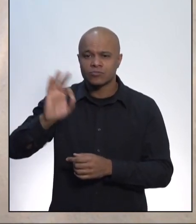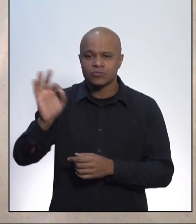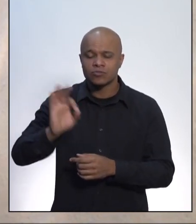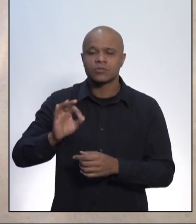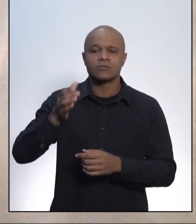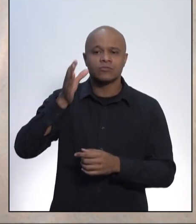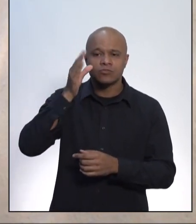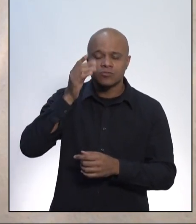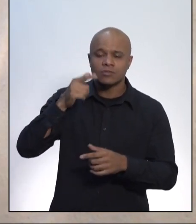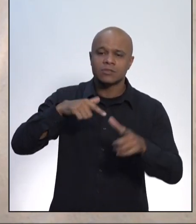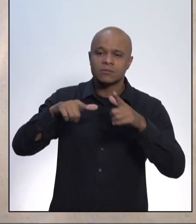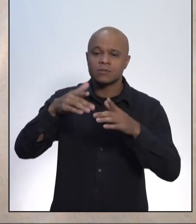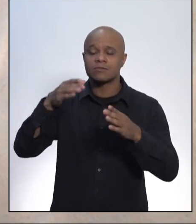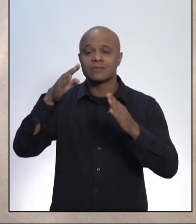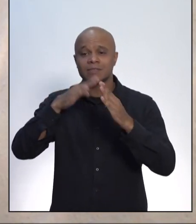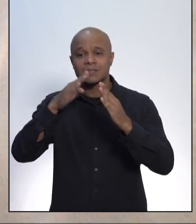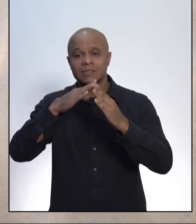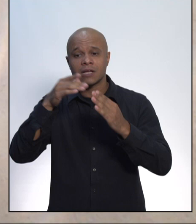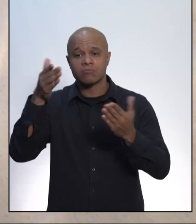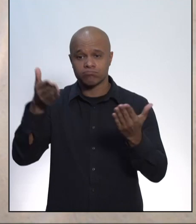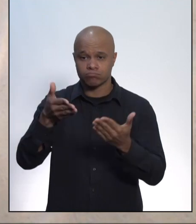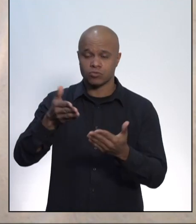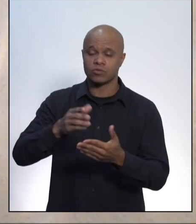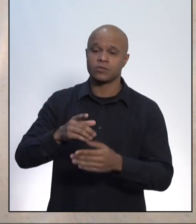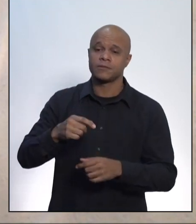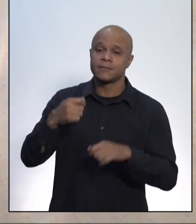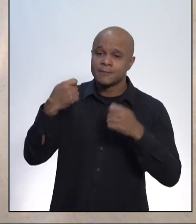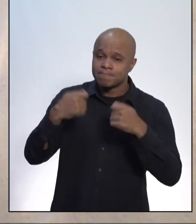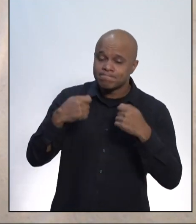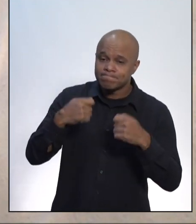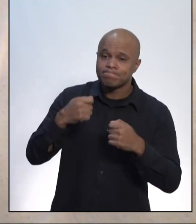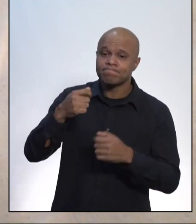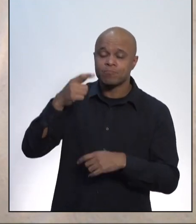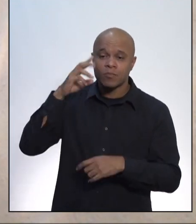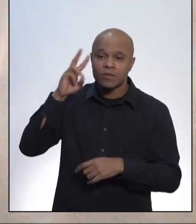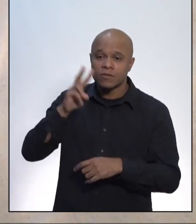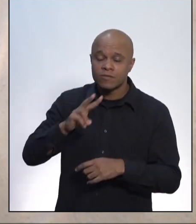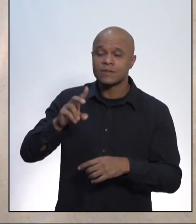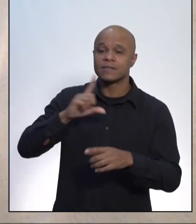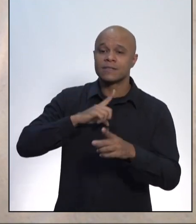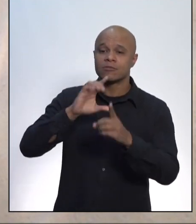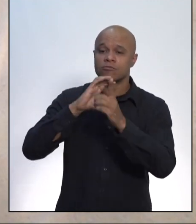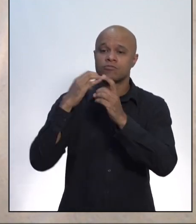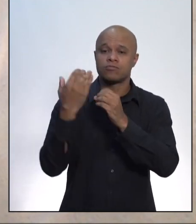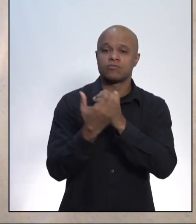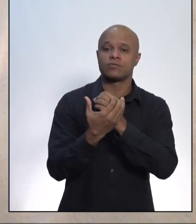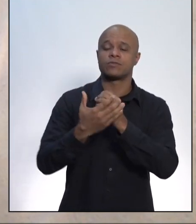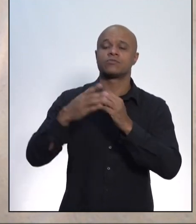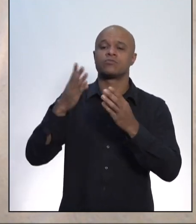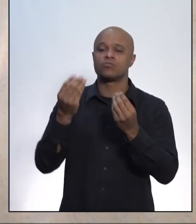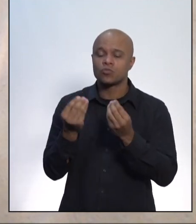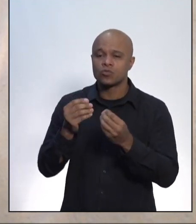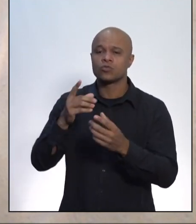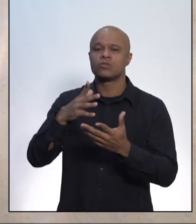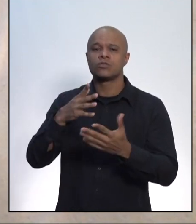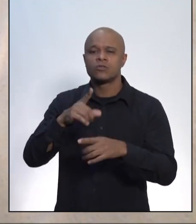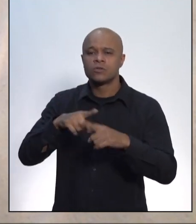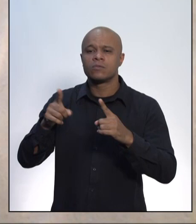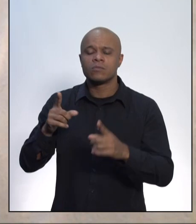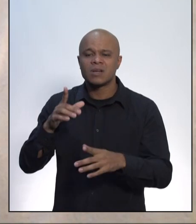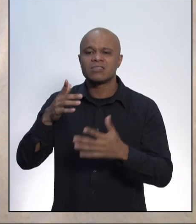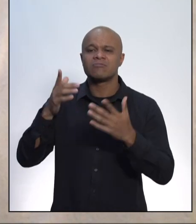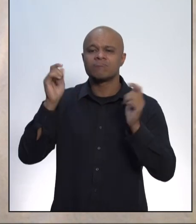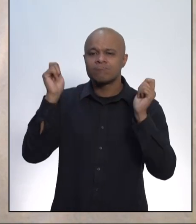estão trabalhando em casa. Então, a gente está enfrentando uma pandemia, uma situação extremamente crítica, mas a gente encontra